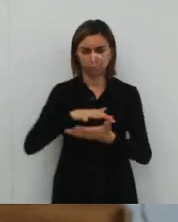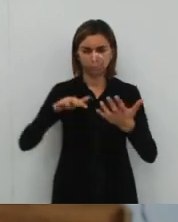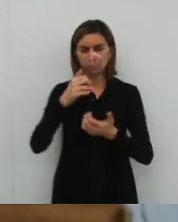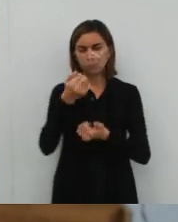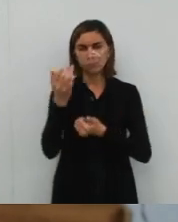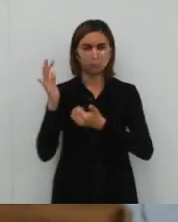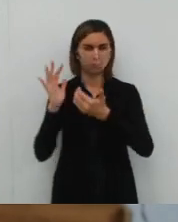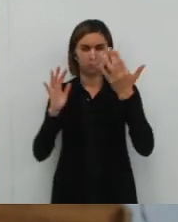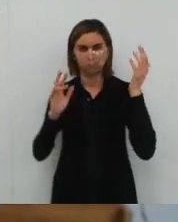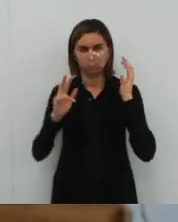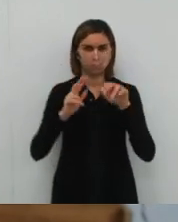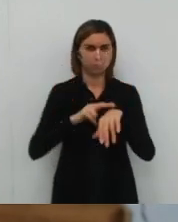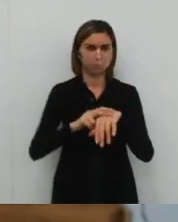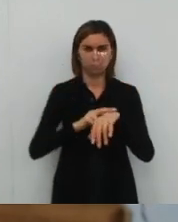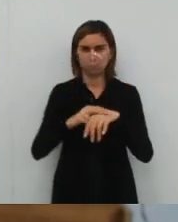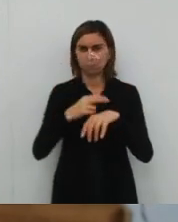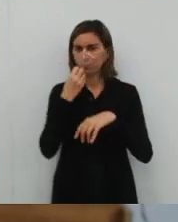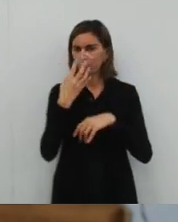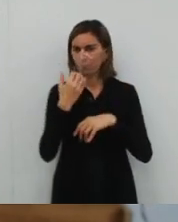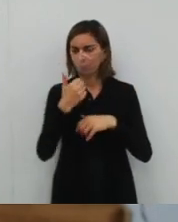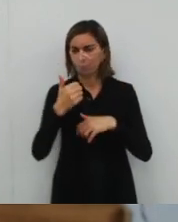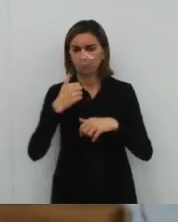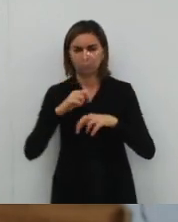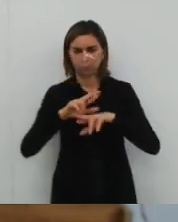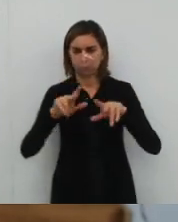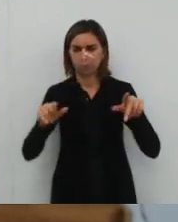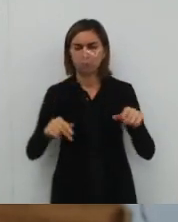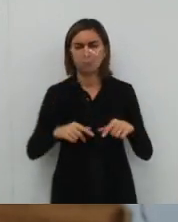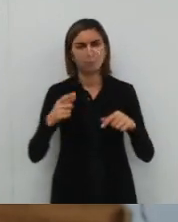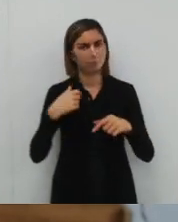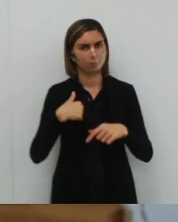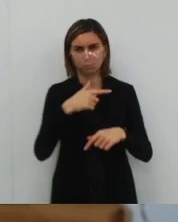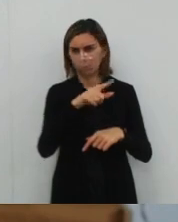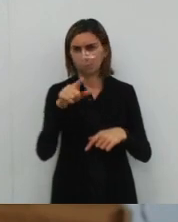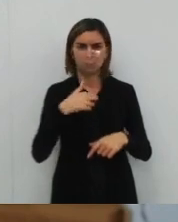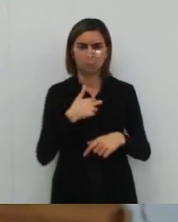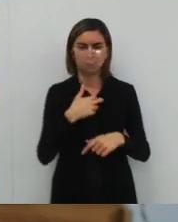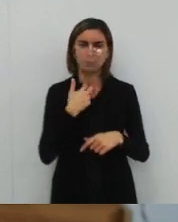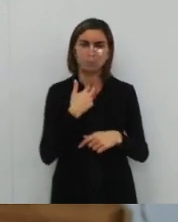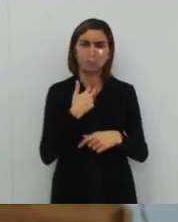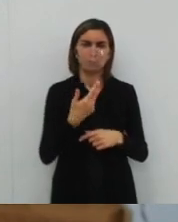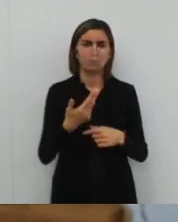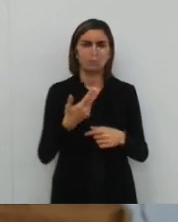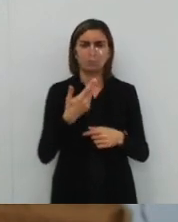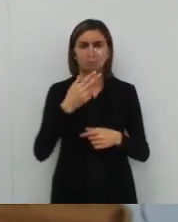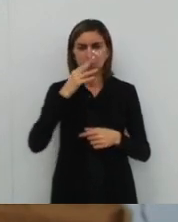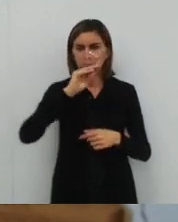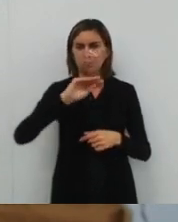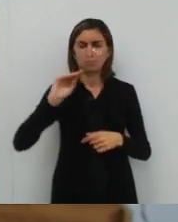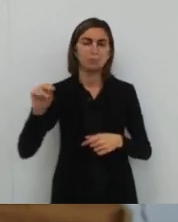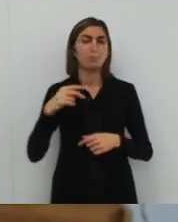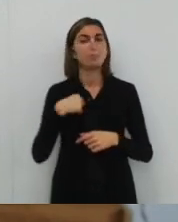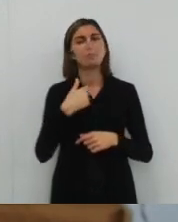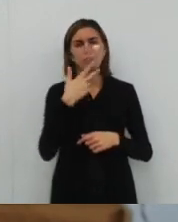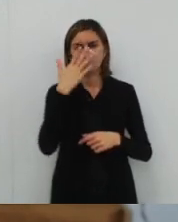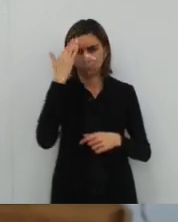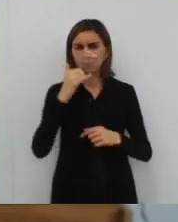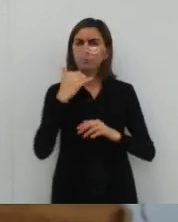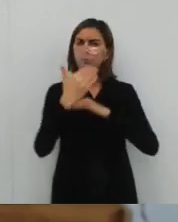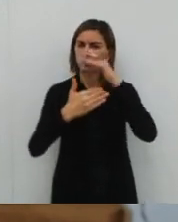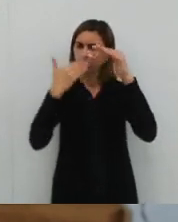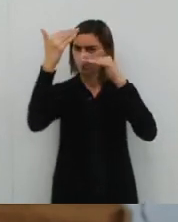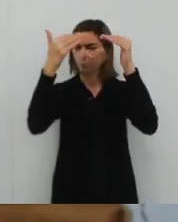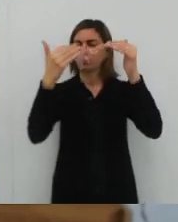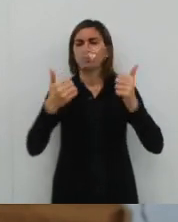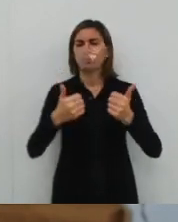ela trouxe incontestáveis benefícios. E isso nós não podemos negar. Tá? Então, nós temos uma alta